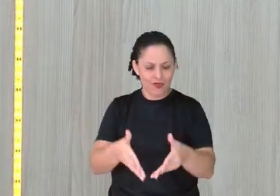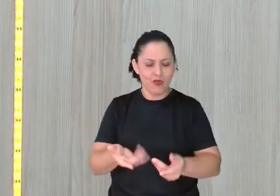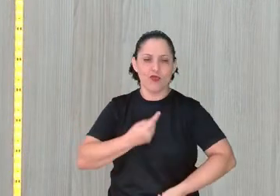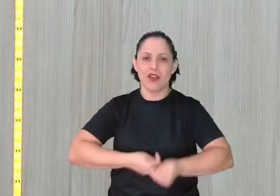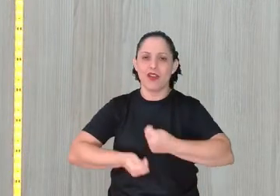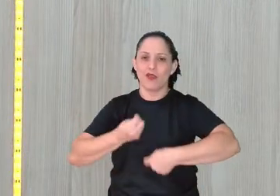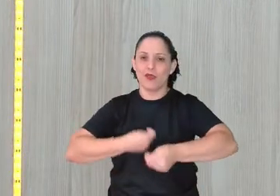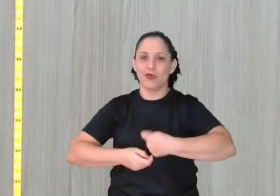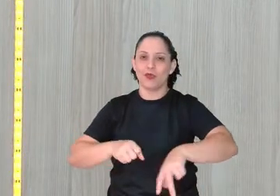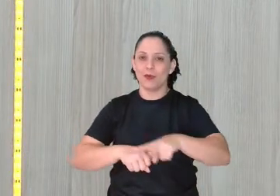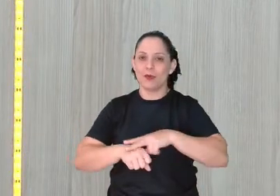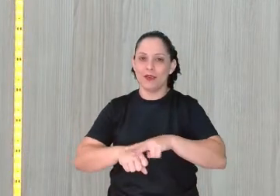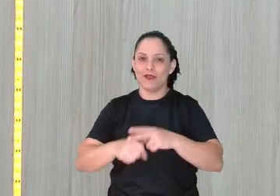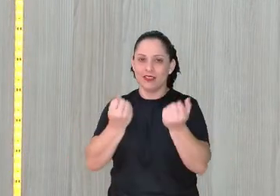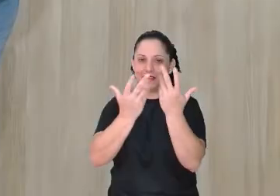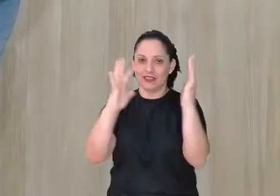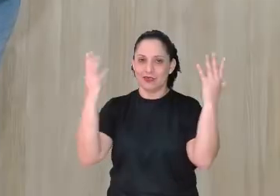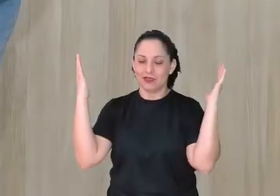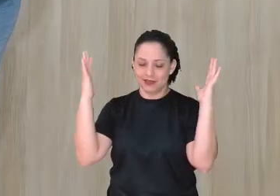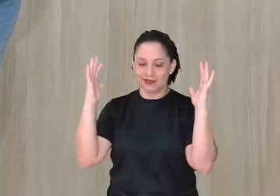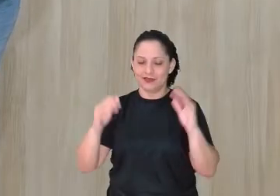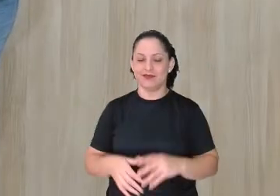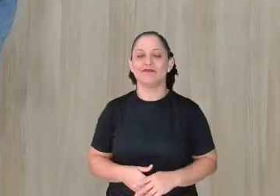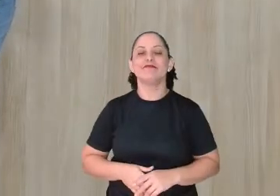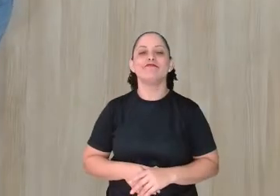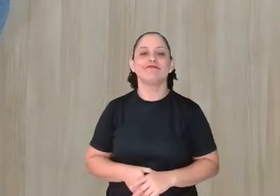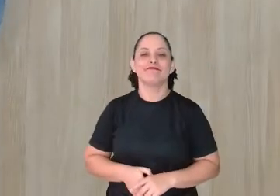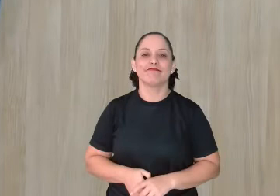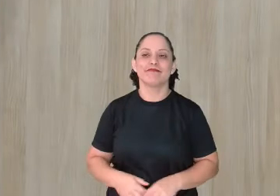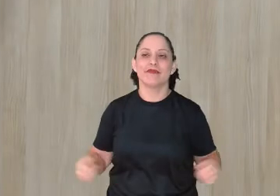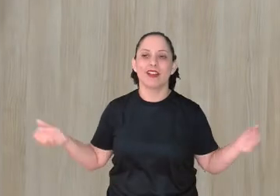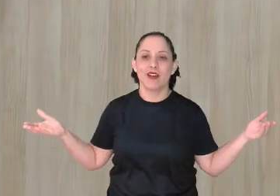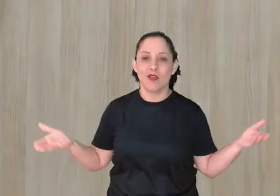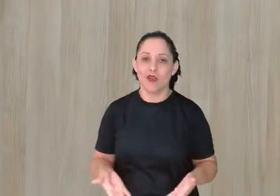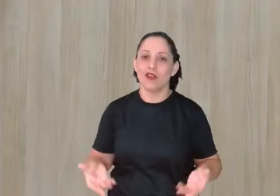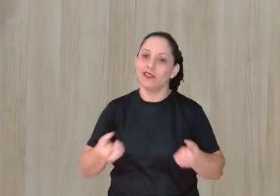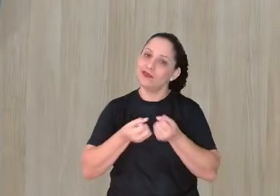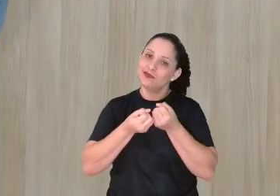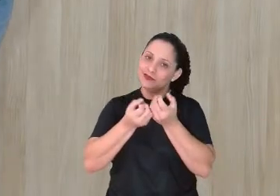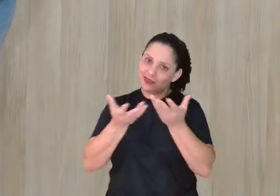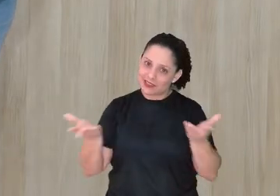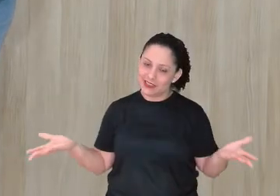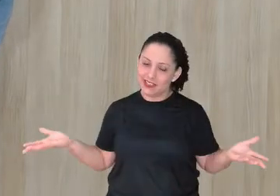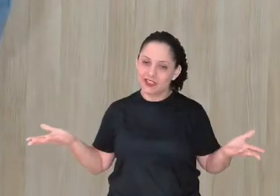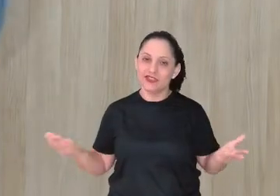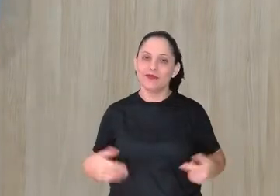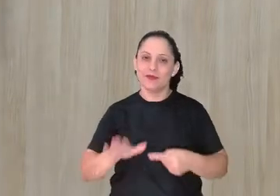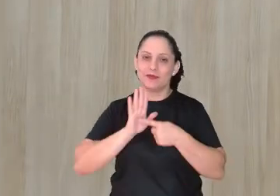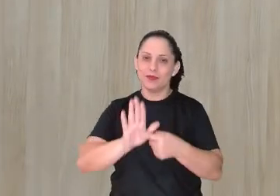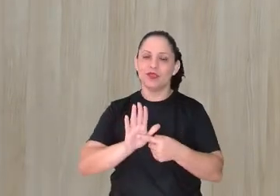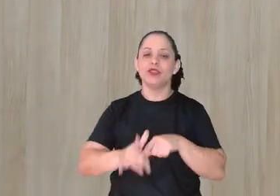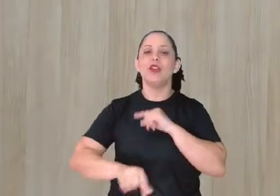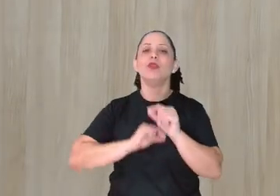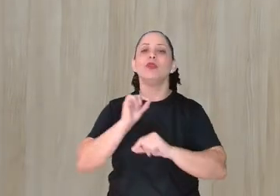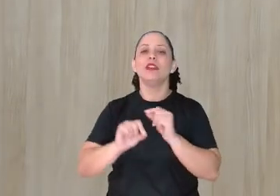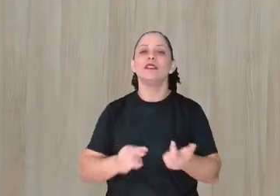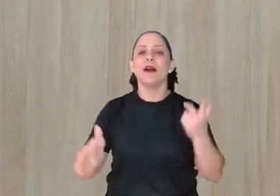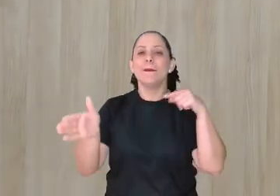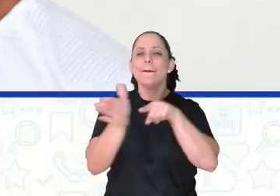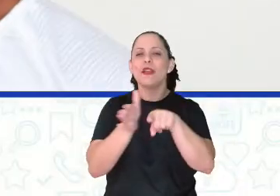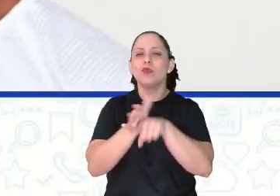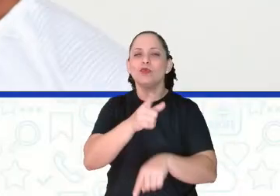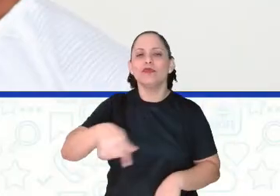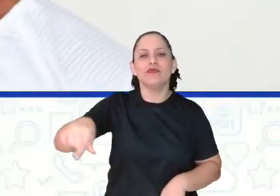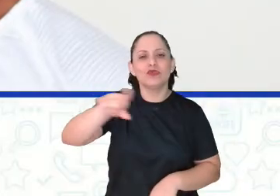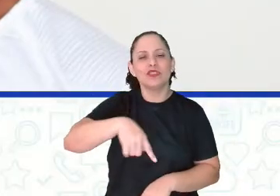verde também, viu? Exatamente. Então, ó, eu quero deixar para vocês aqui essa perguntinha e quero que vocês